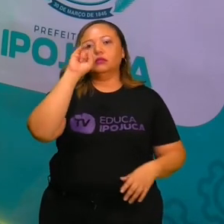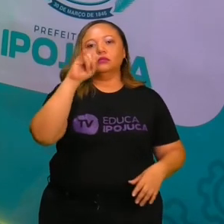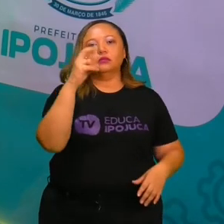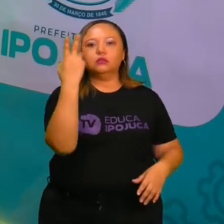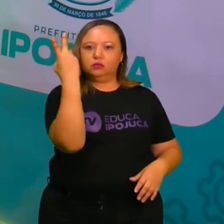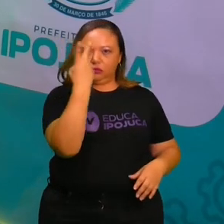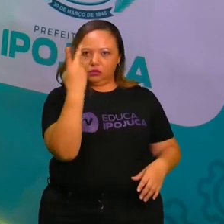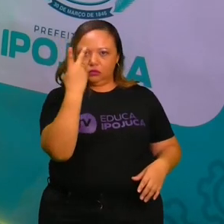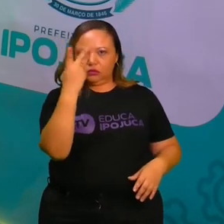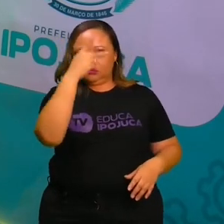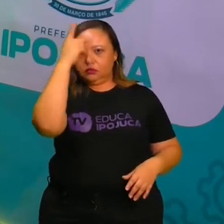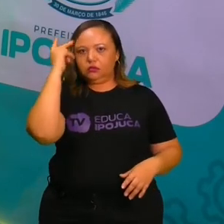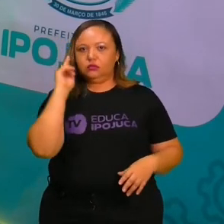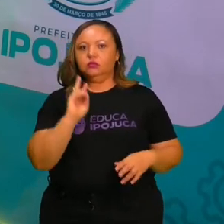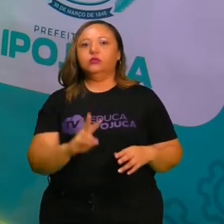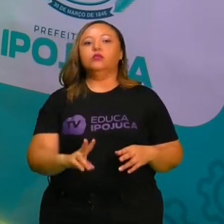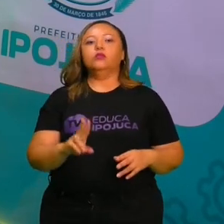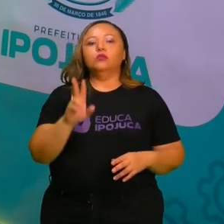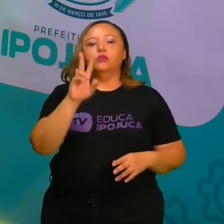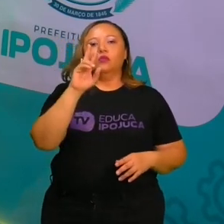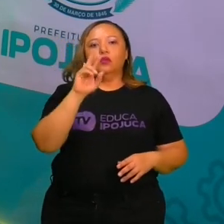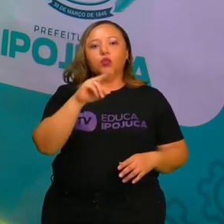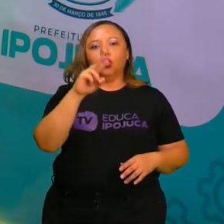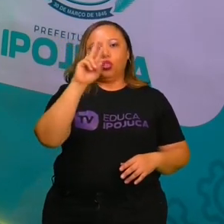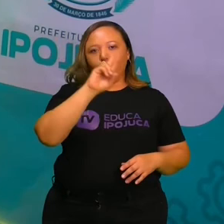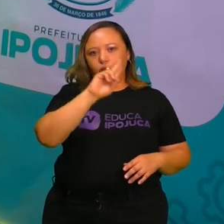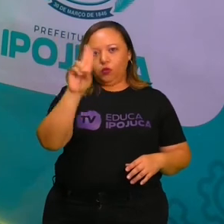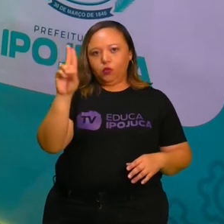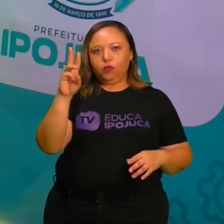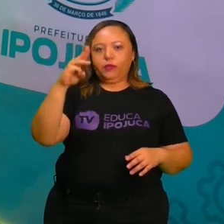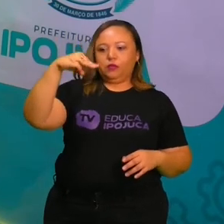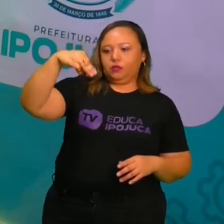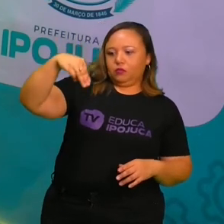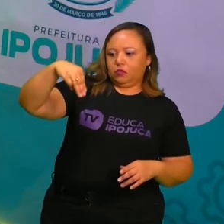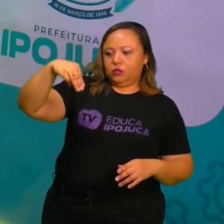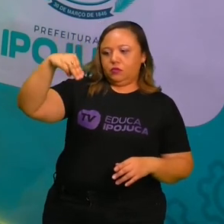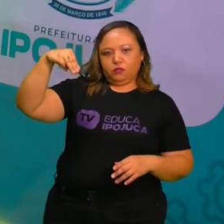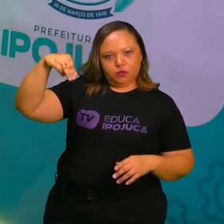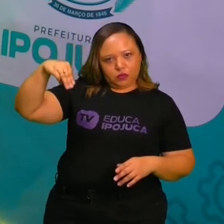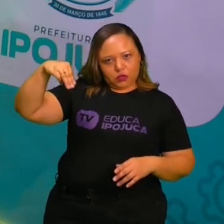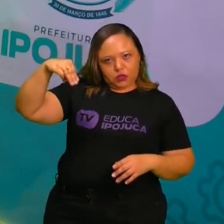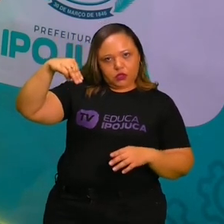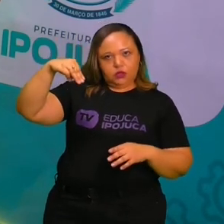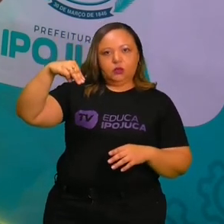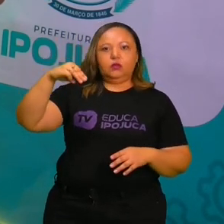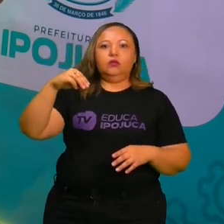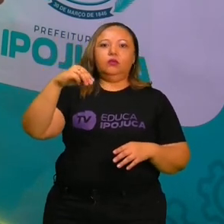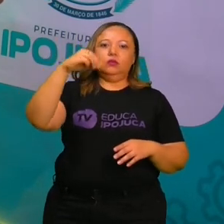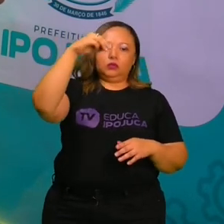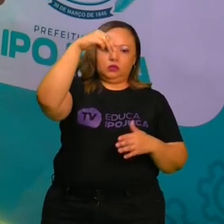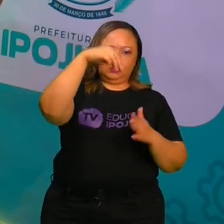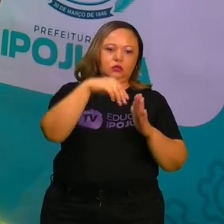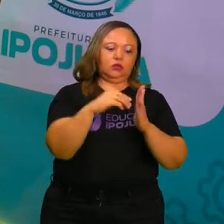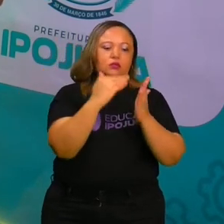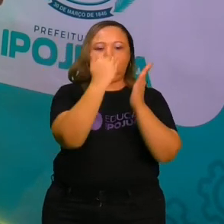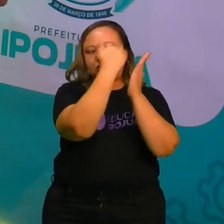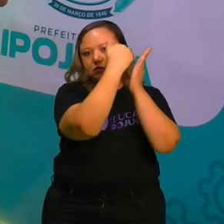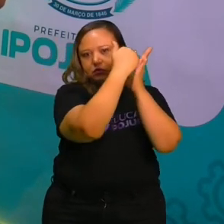lá que têm, que as pessoas gostam, né, com a letra N. Manuel, Maria, você coloca um abaixo do